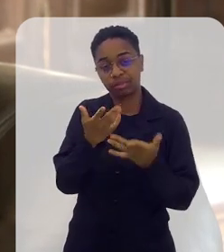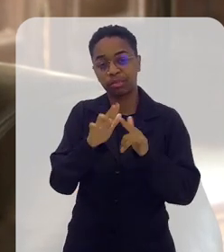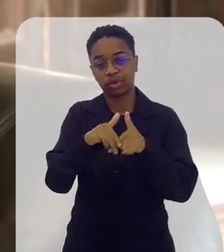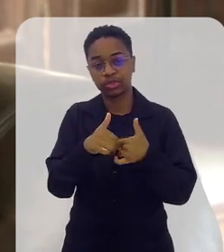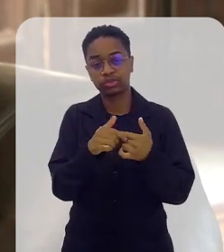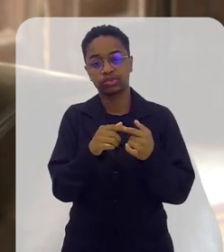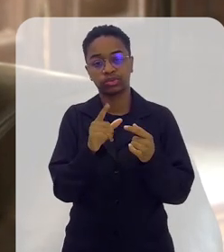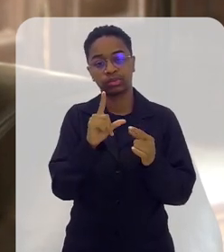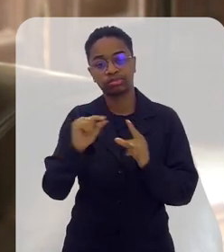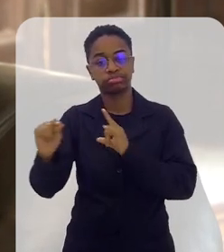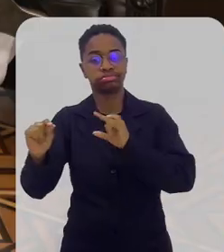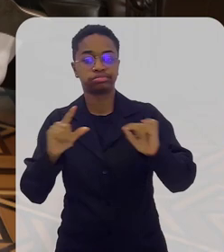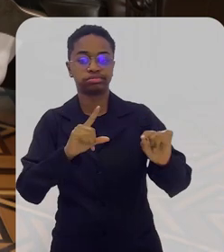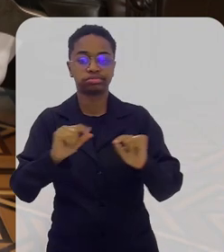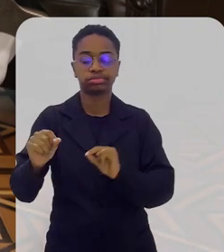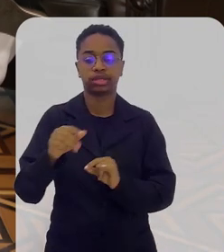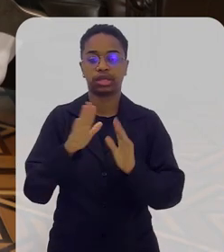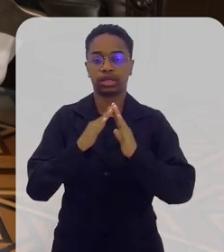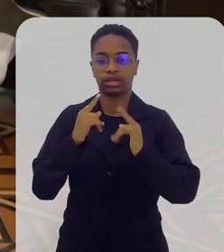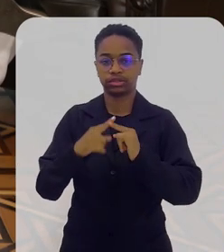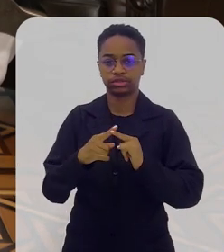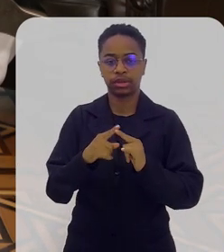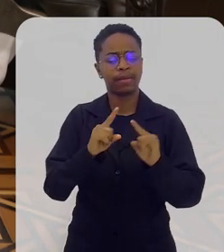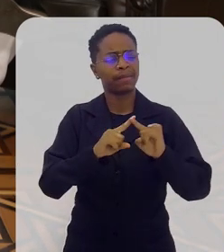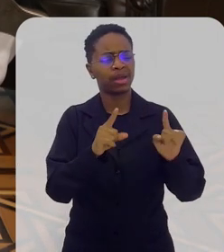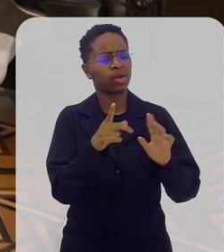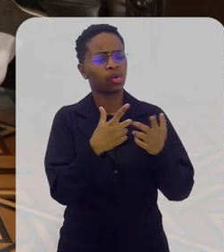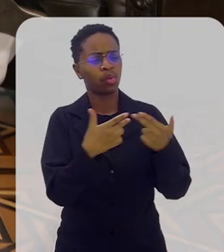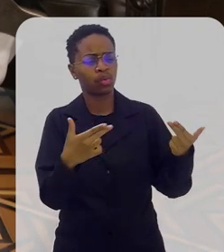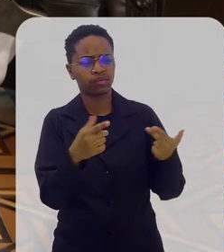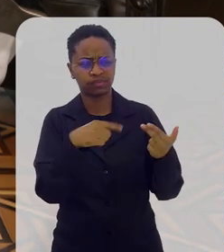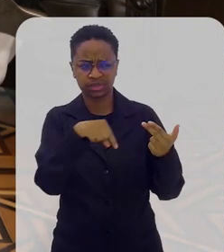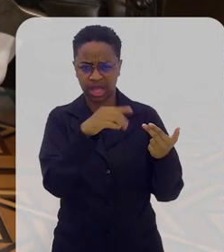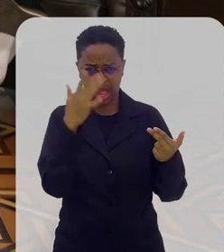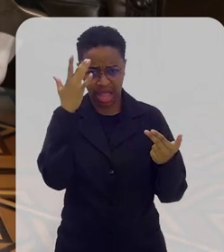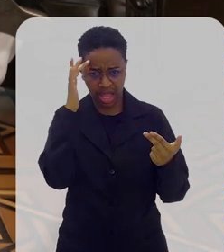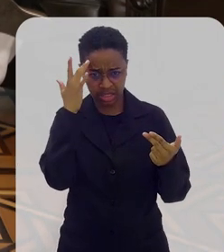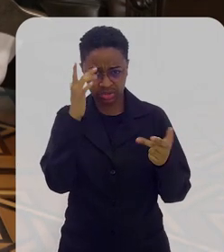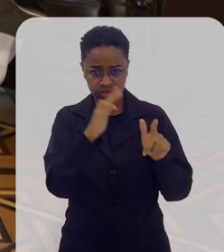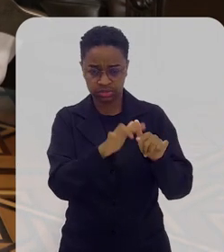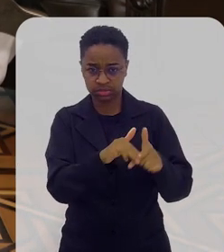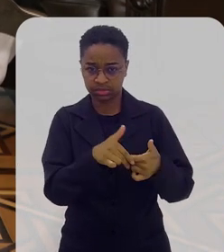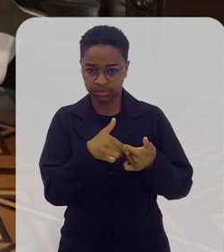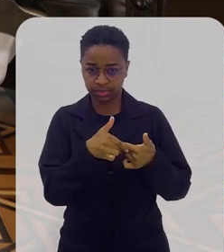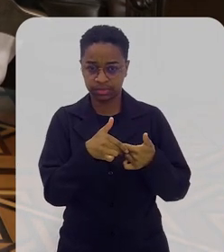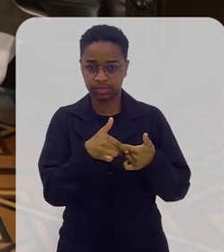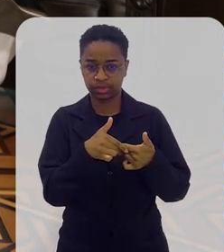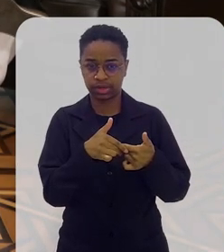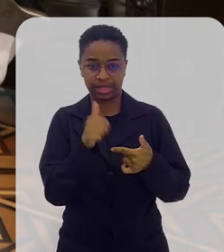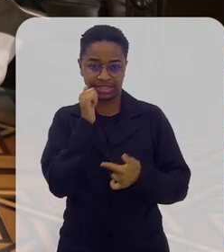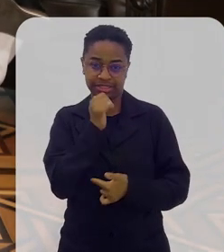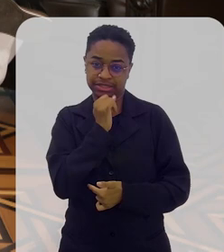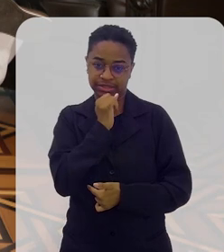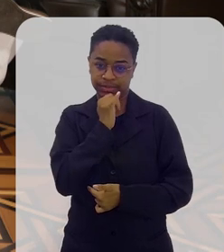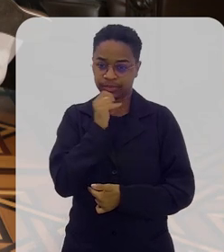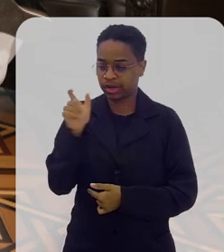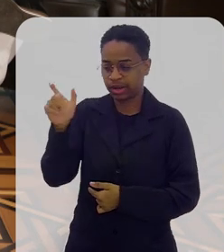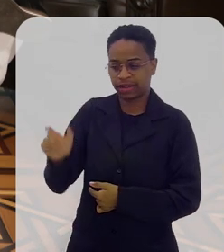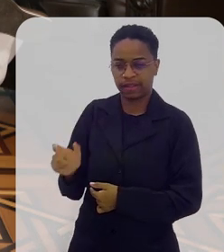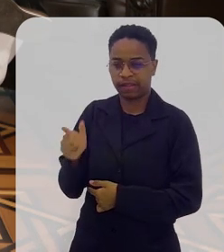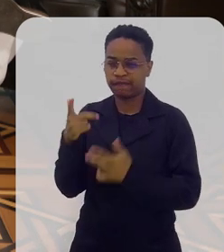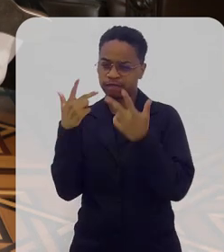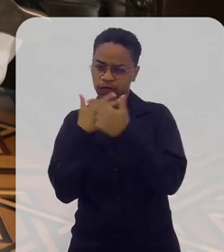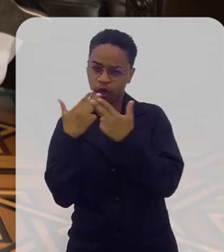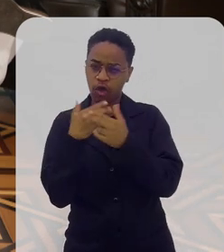Essas decepções, quando você fala, essas decepções, você acredita que elas sejam por causa daquela irmãzinha que fala um pouquinho